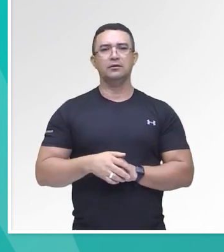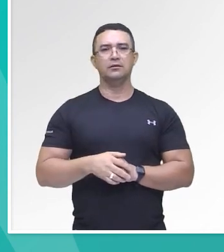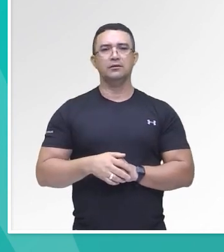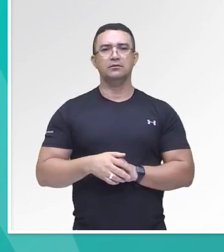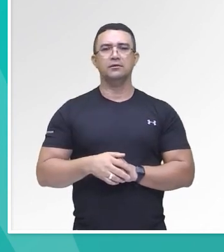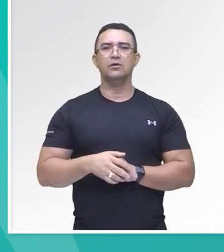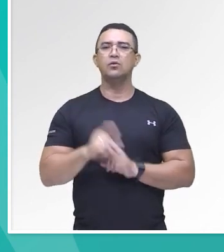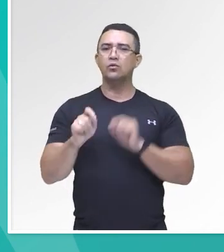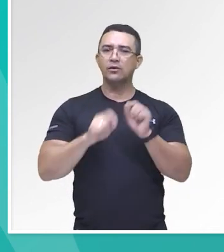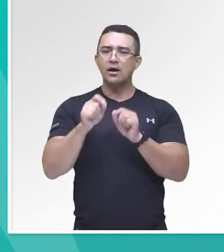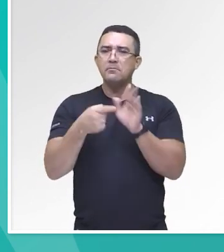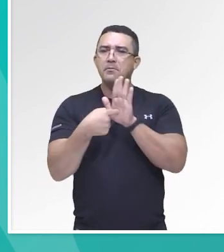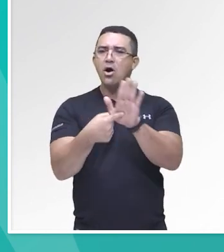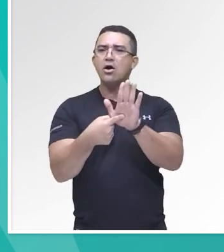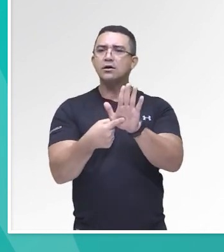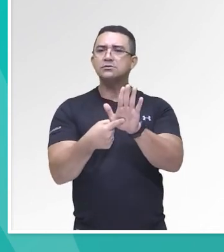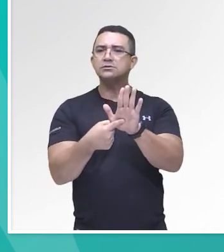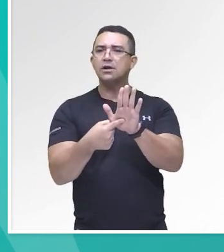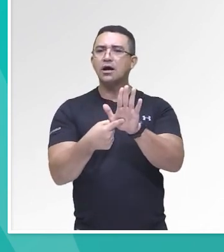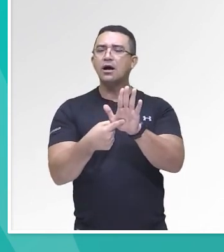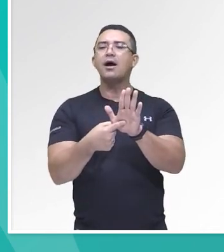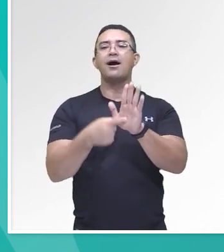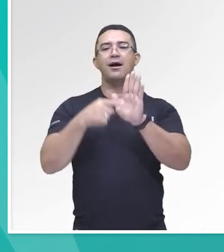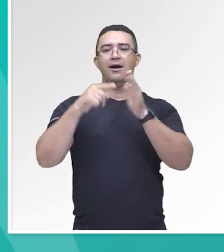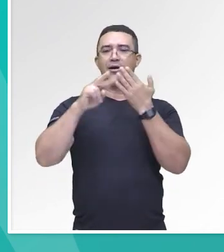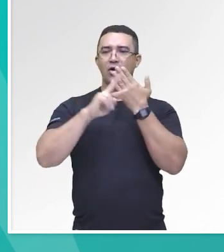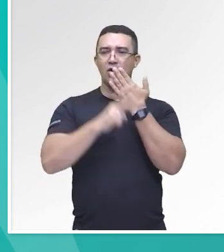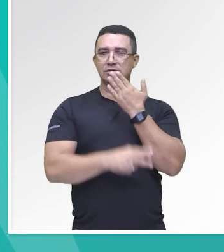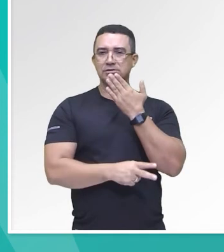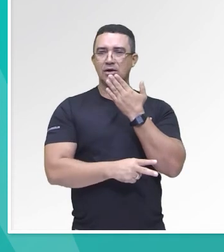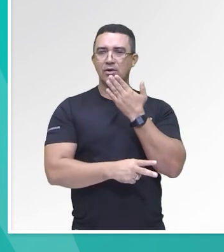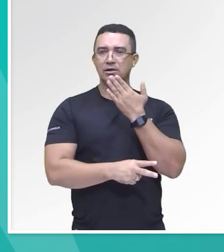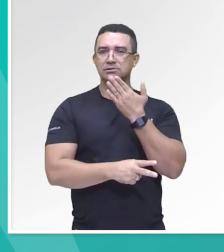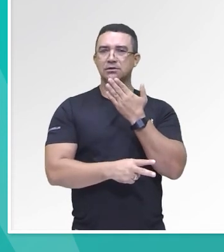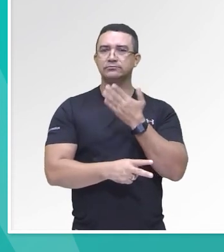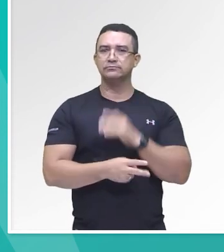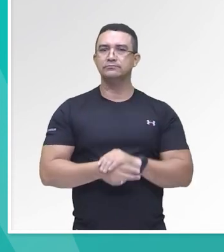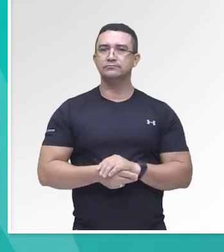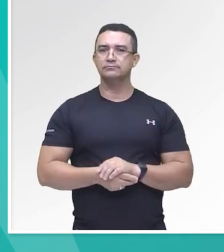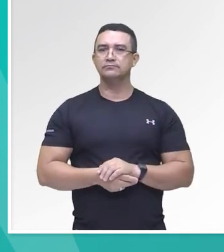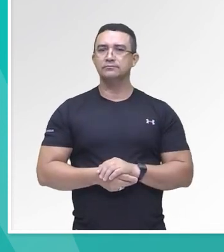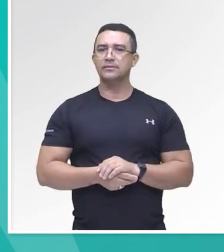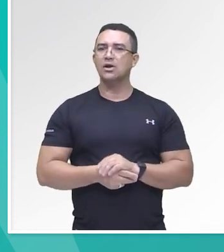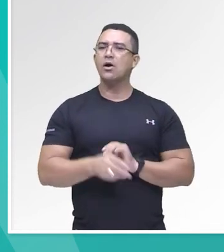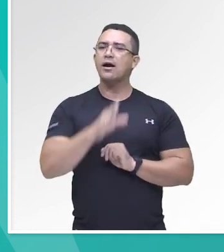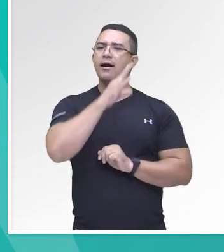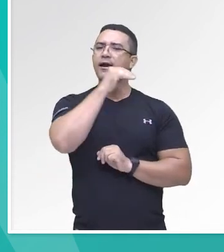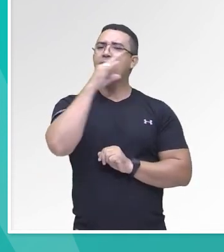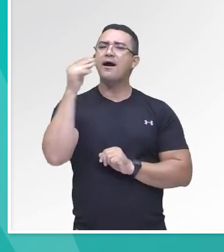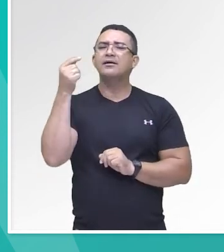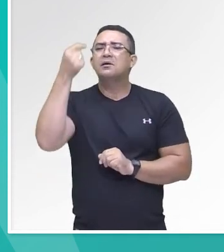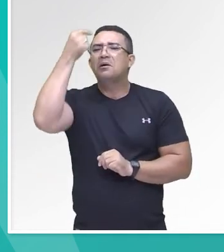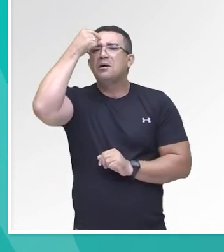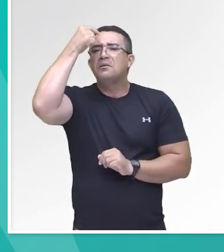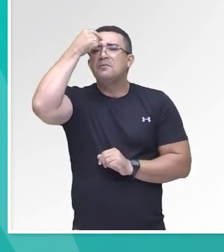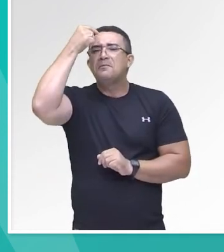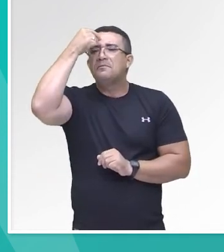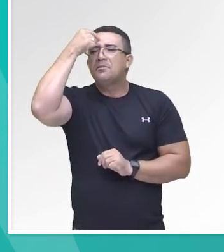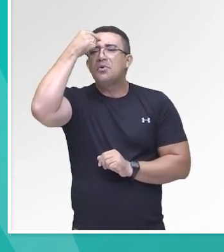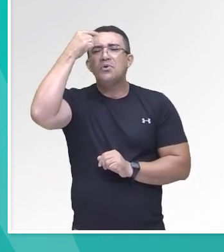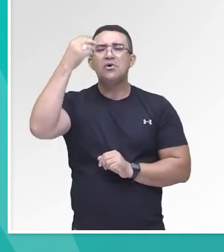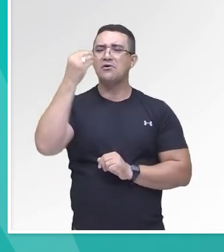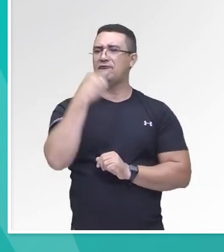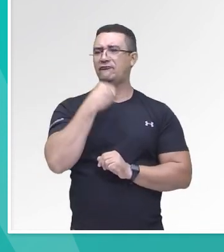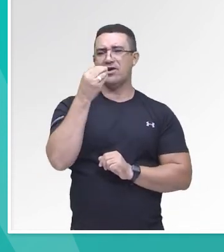me dá a ideia de consequência, né? Então, elas são tão inocentes, eis aí o